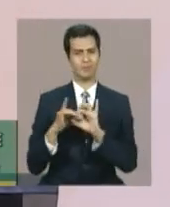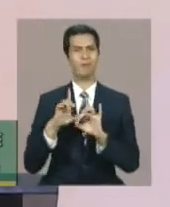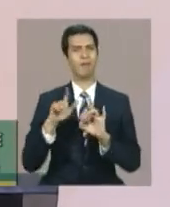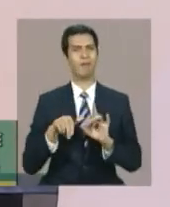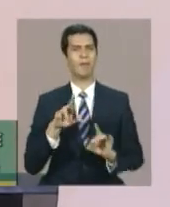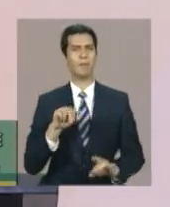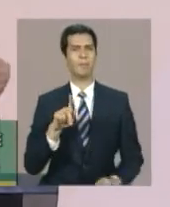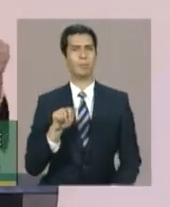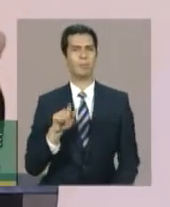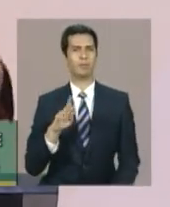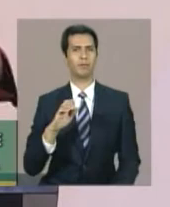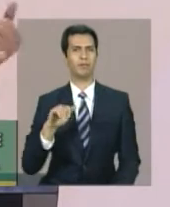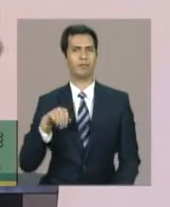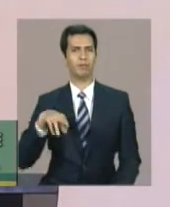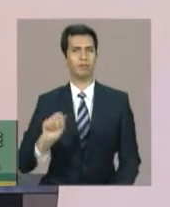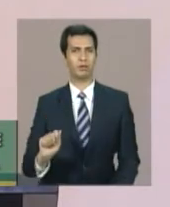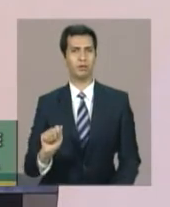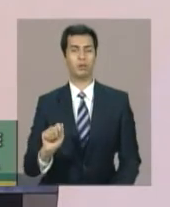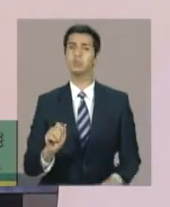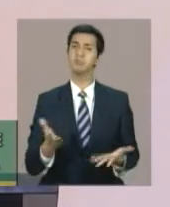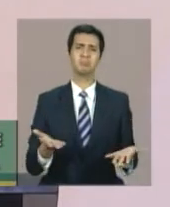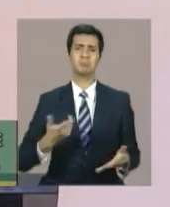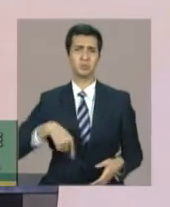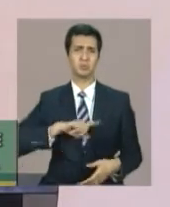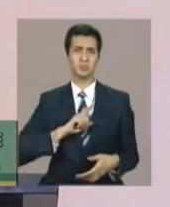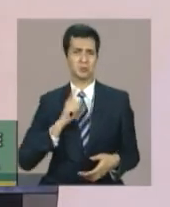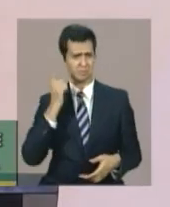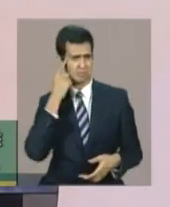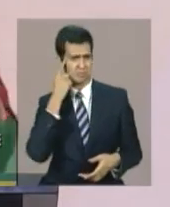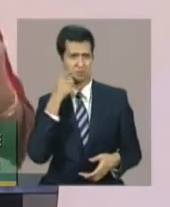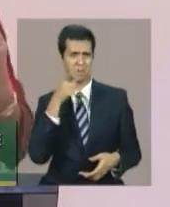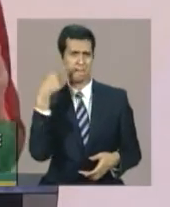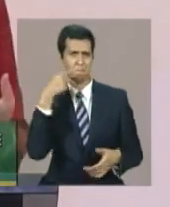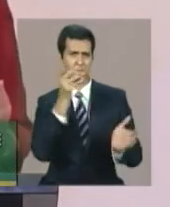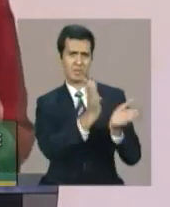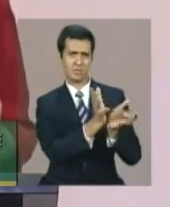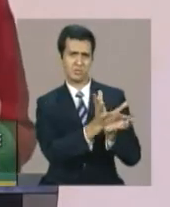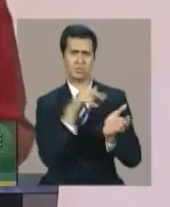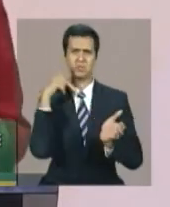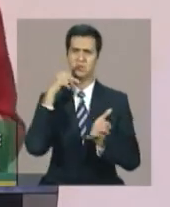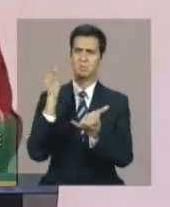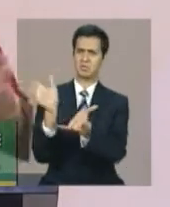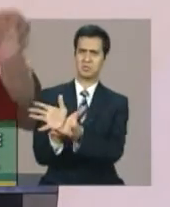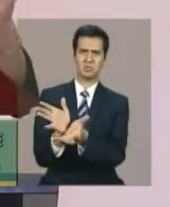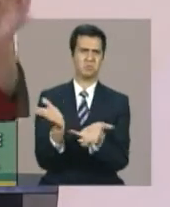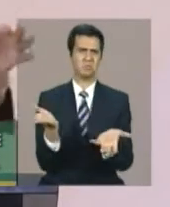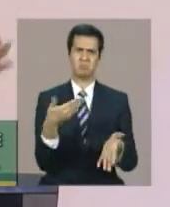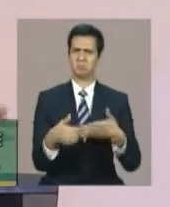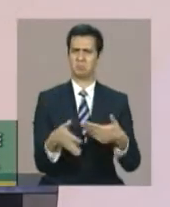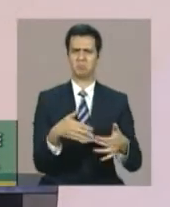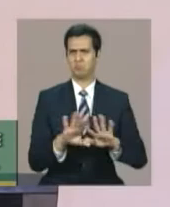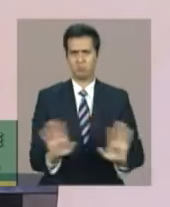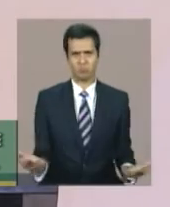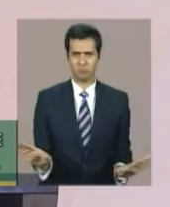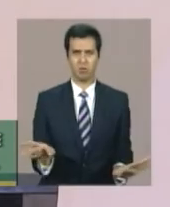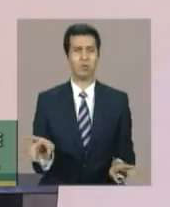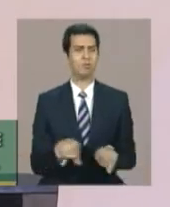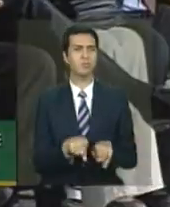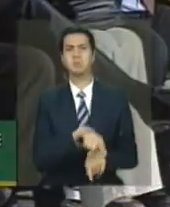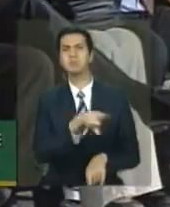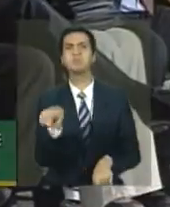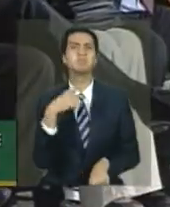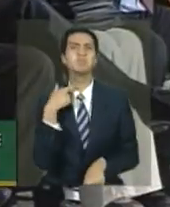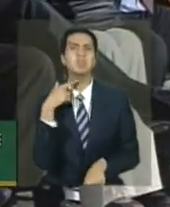estamos perguntando o partido de ninguém, a posição política de ninguém. Nós estamos interessados.